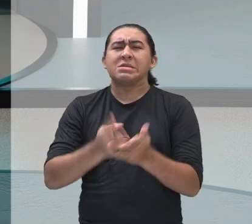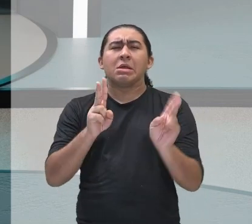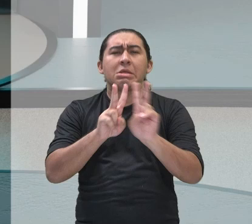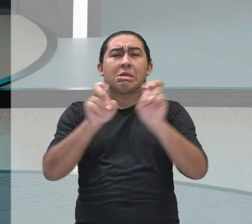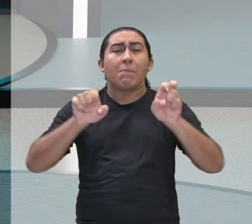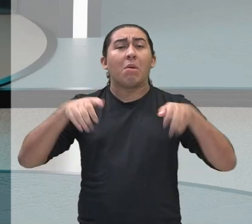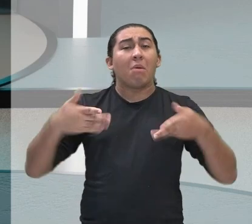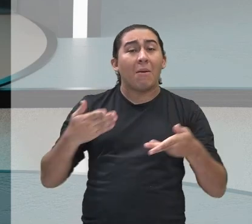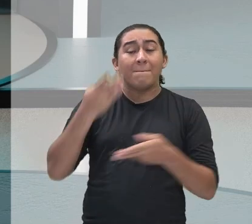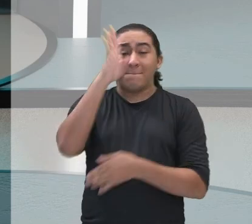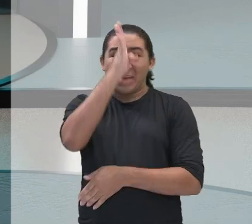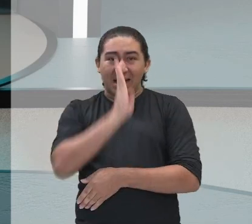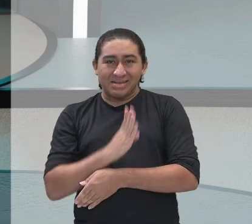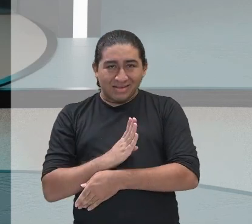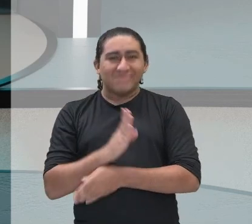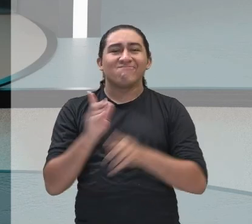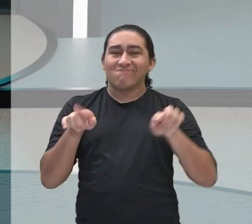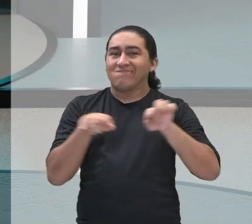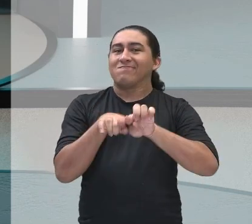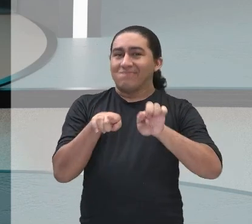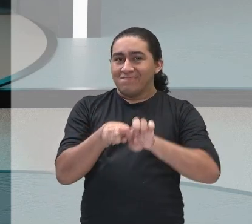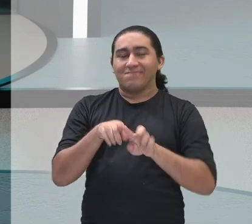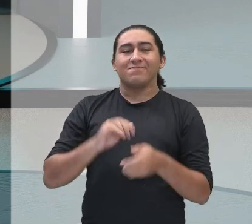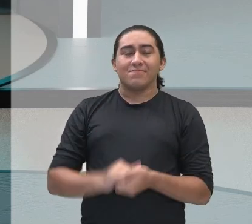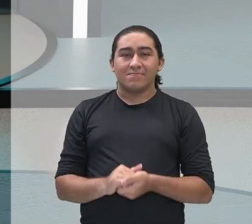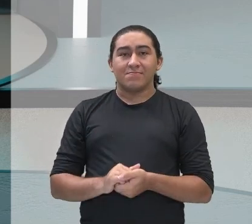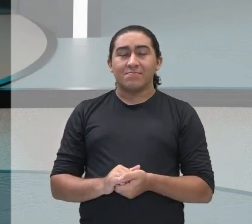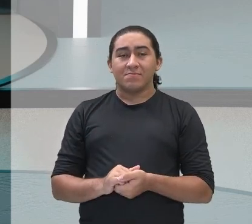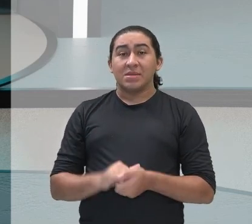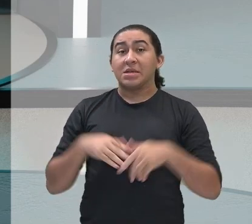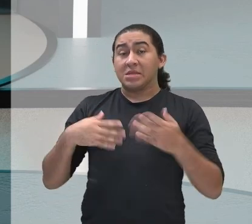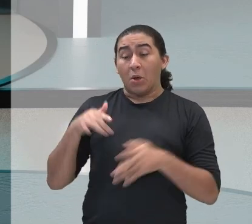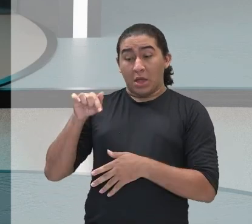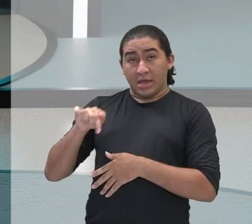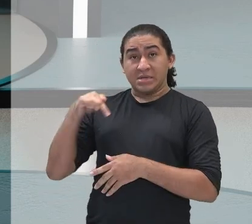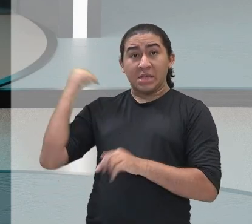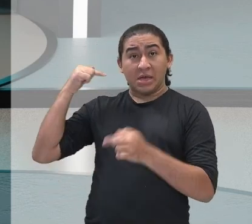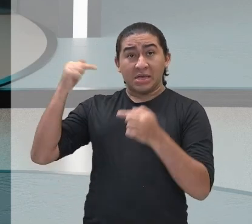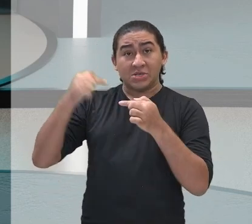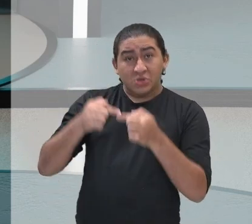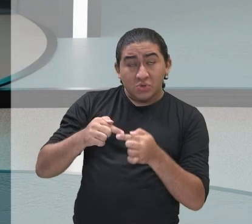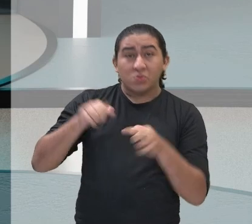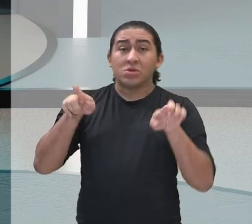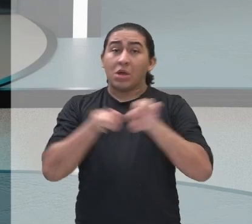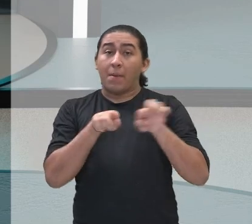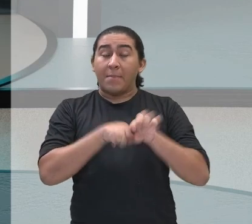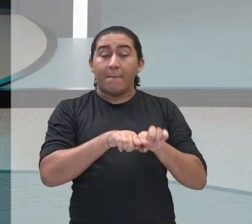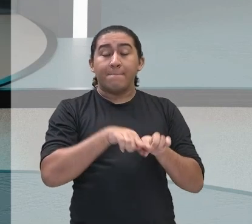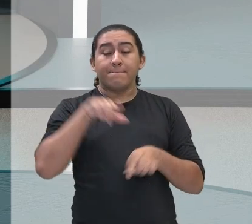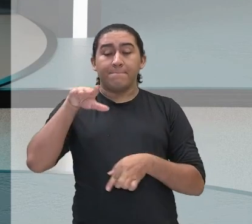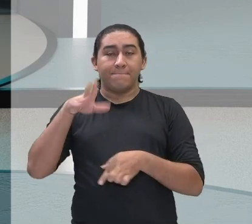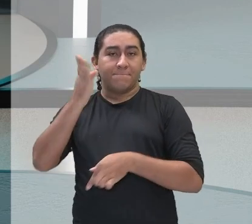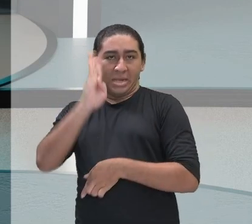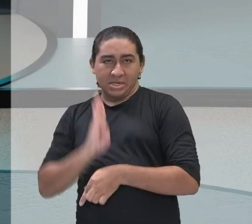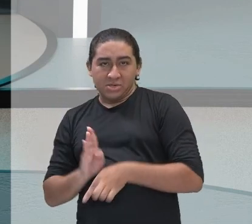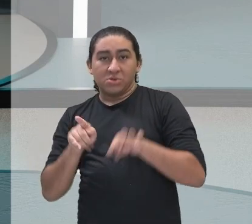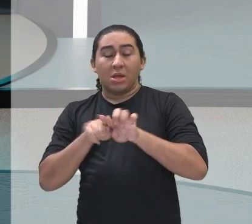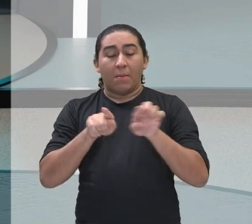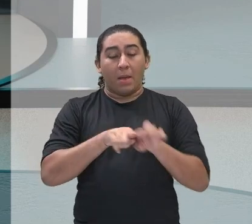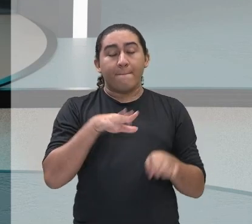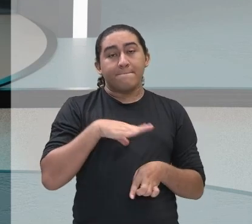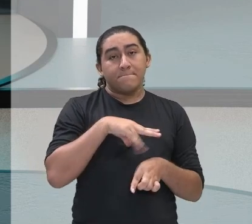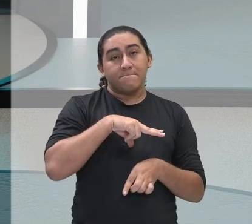de Brasil, né? Então, o quinhentismo no Brasil e em Portugal designa